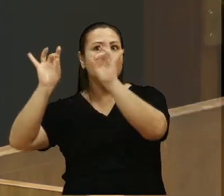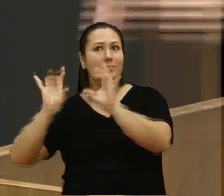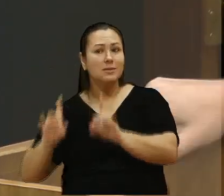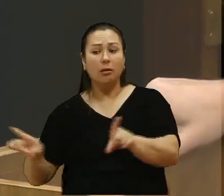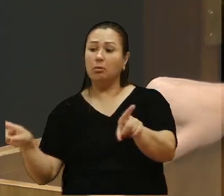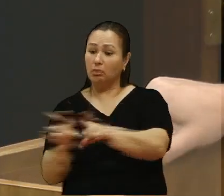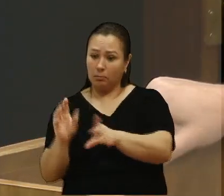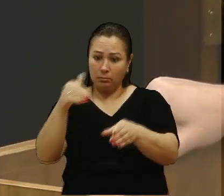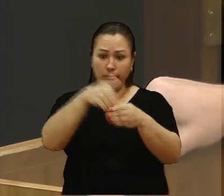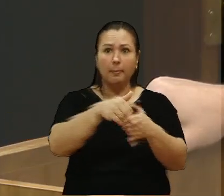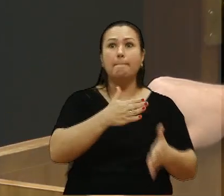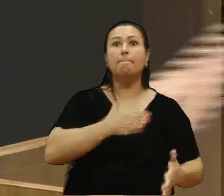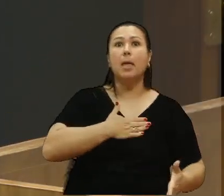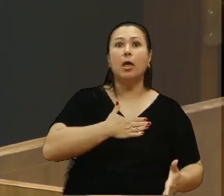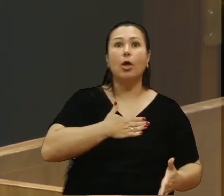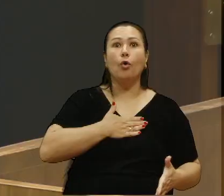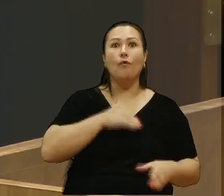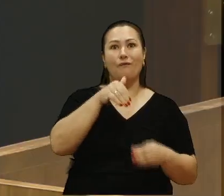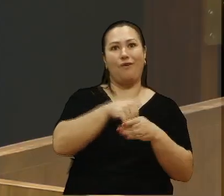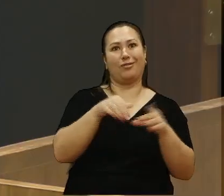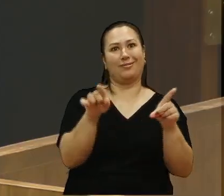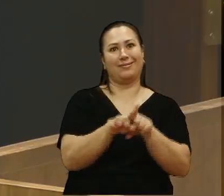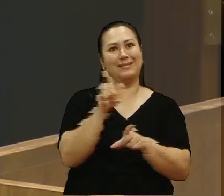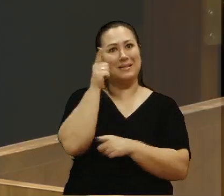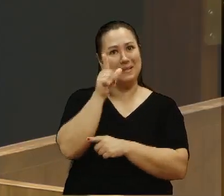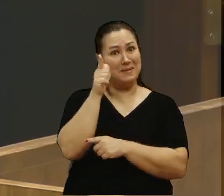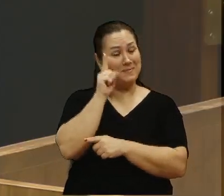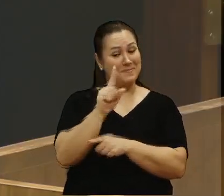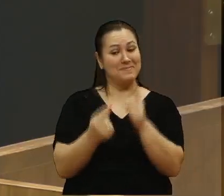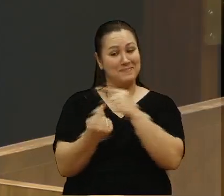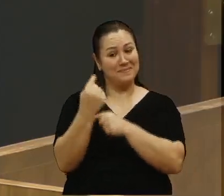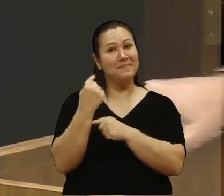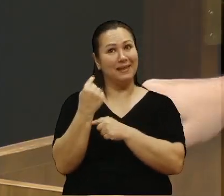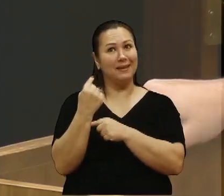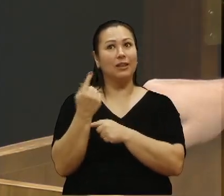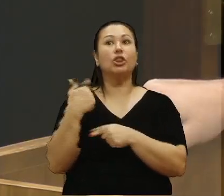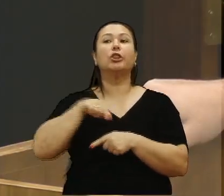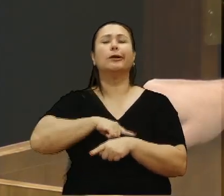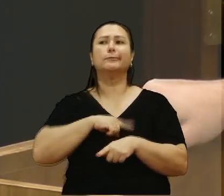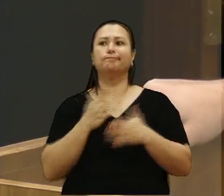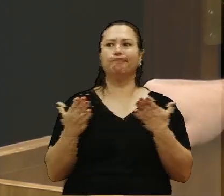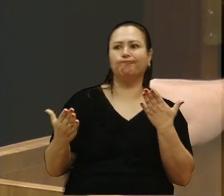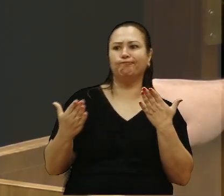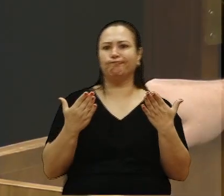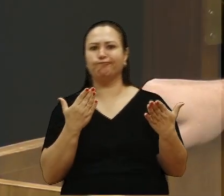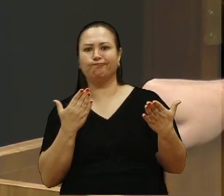meu voto, inclusive. Que à época optamos